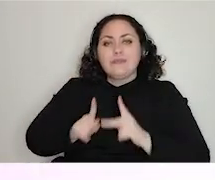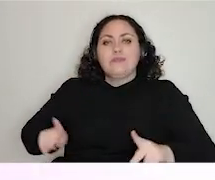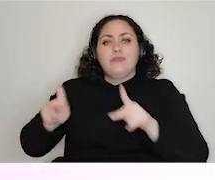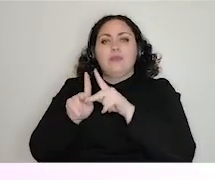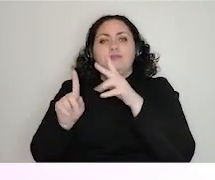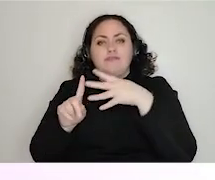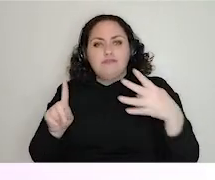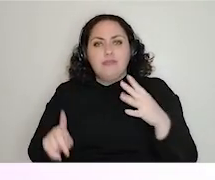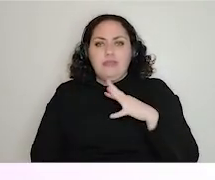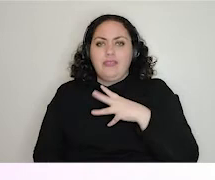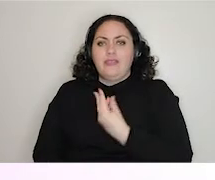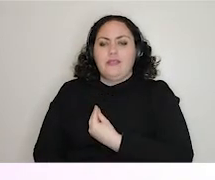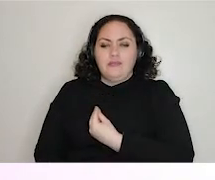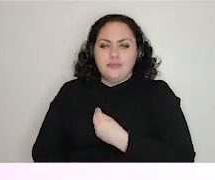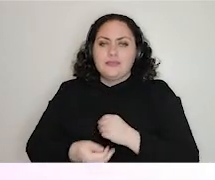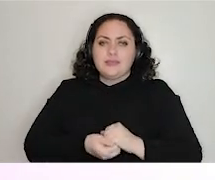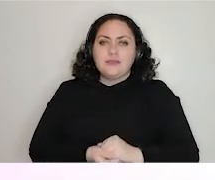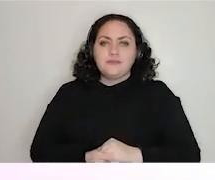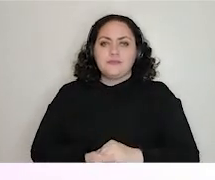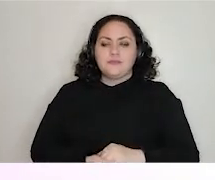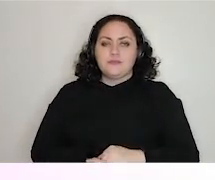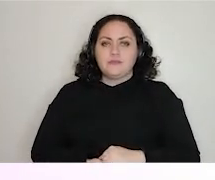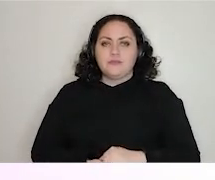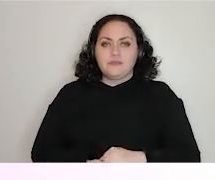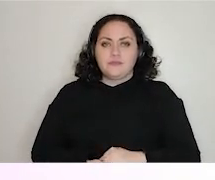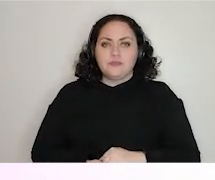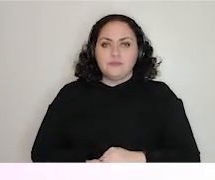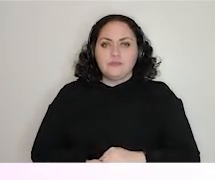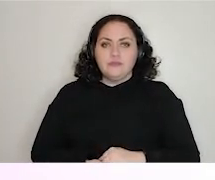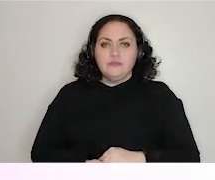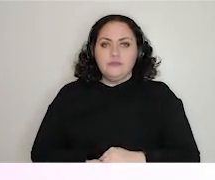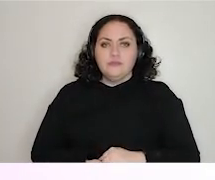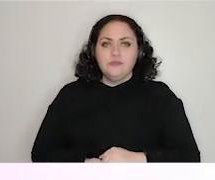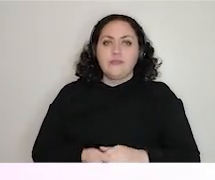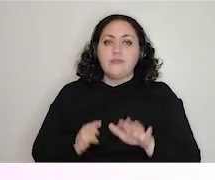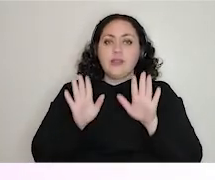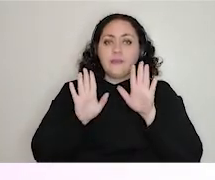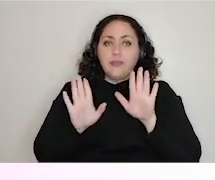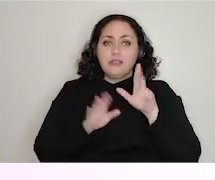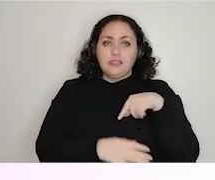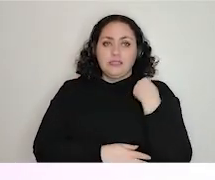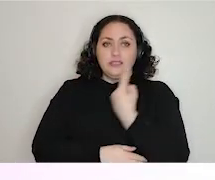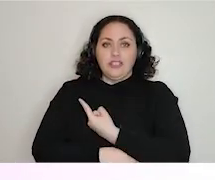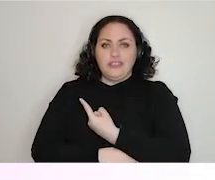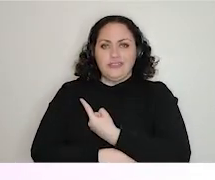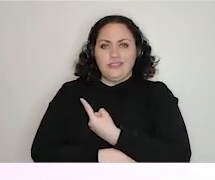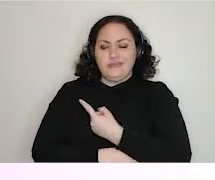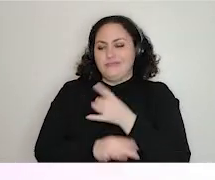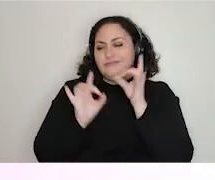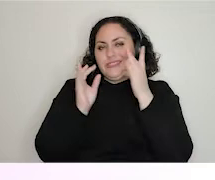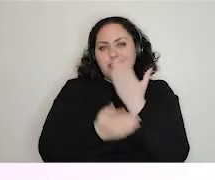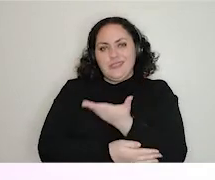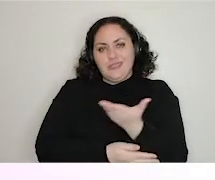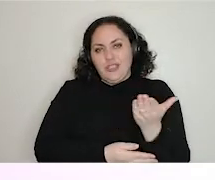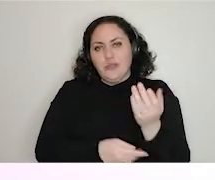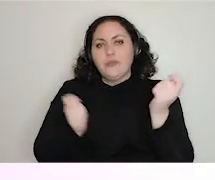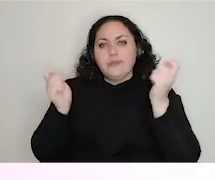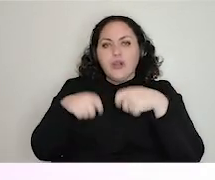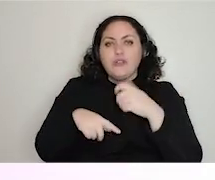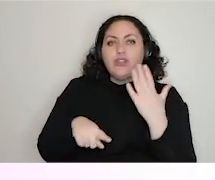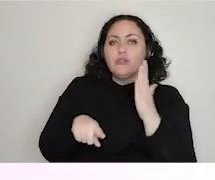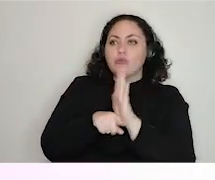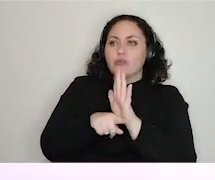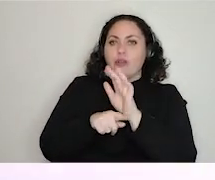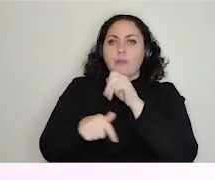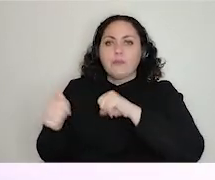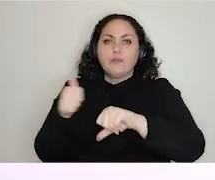na população trans, para a população LGBT, né? Mas que nós, especialmente vocês, podem estar